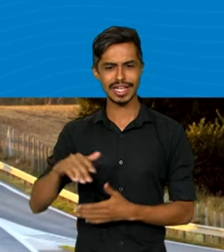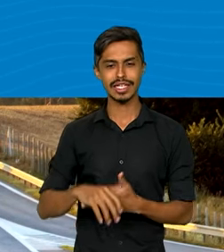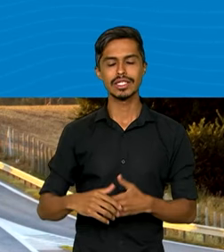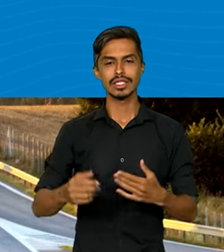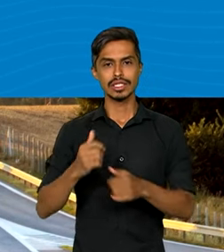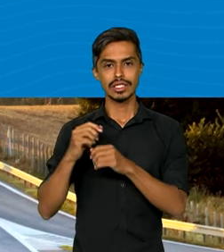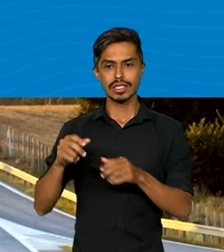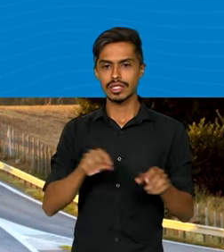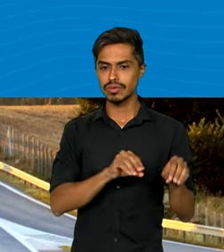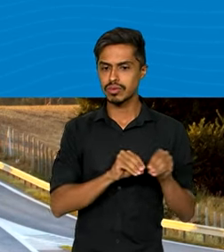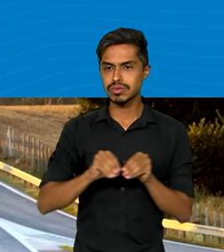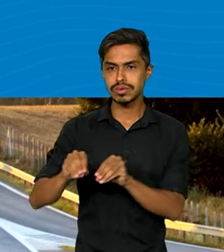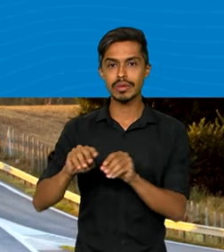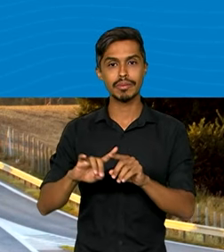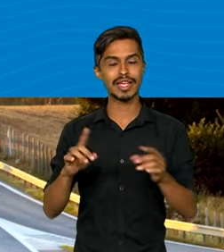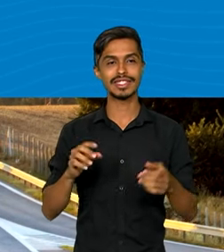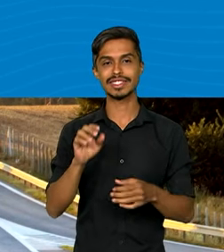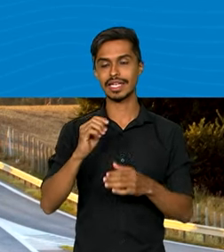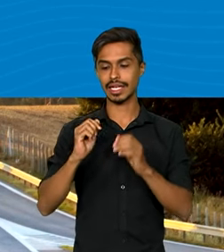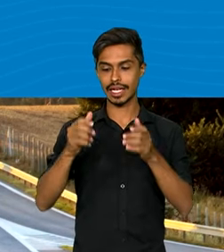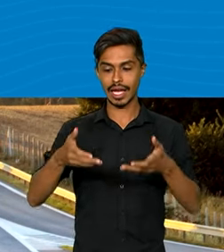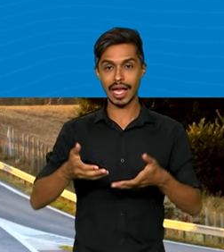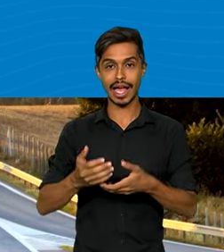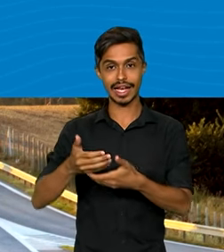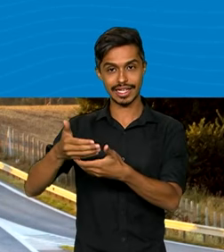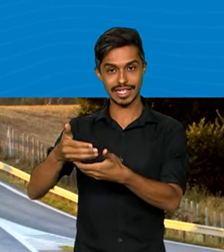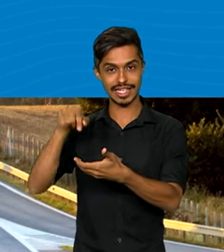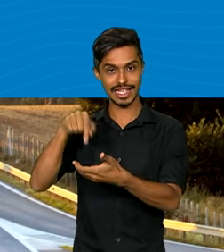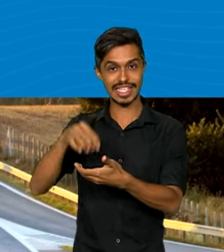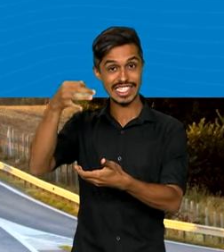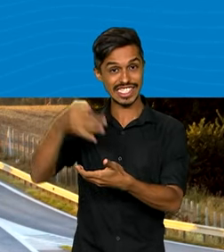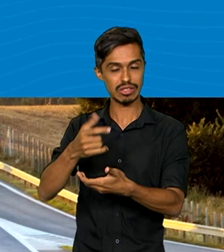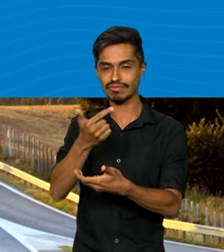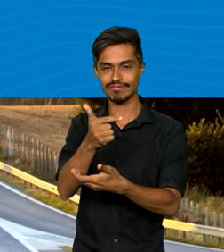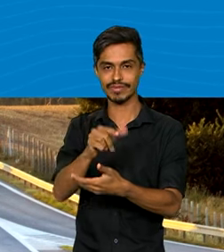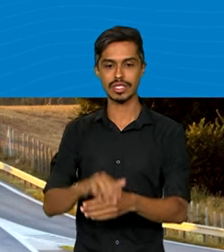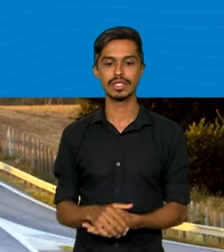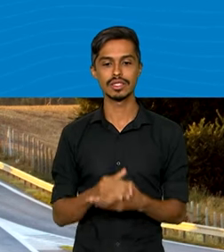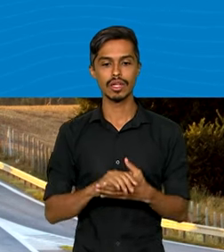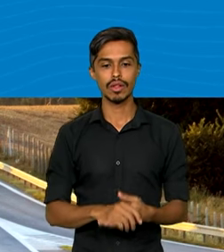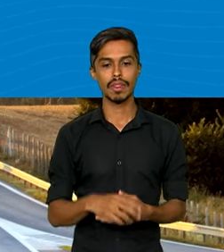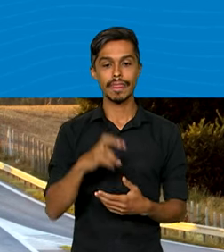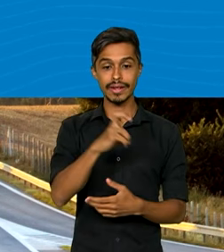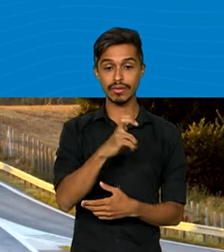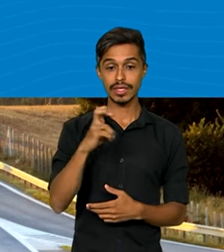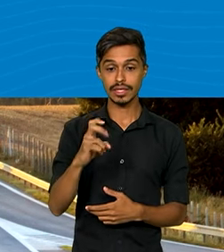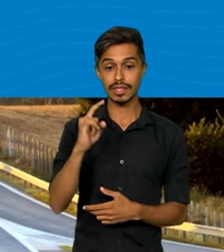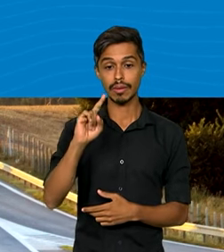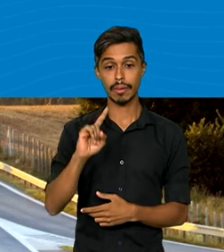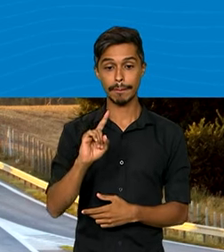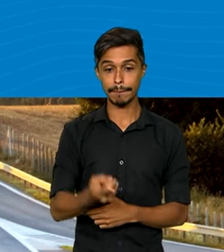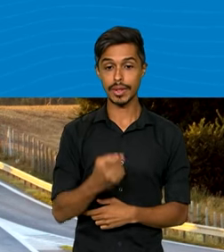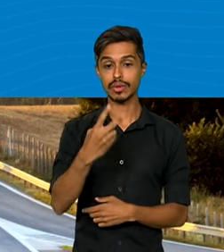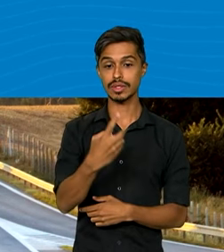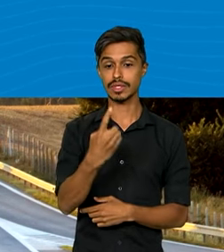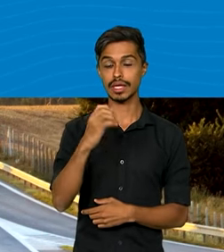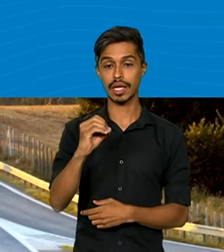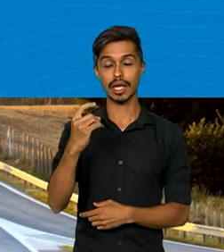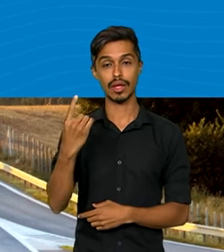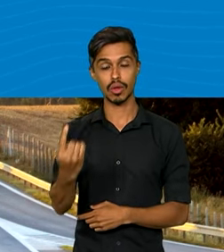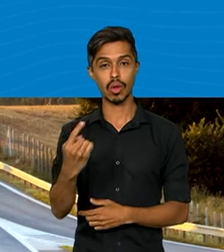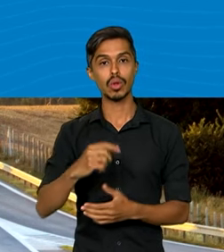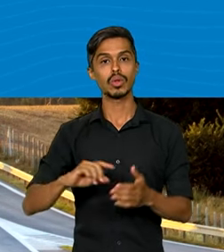sem o uso da cadeirinha. No mesmo período, policiais fiscalizaram 55 mil automóveis e 63